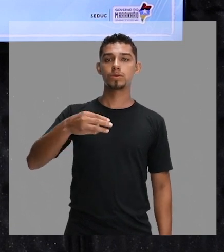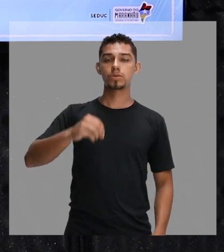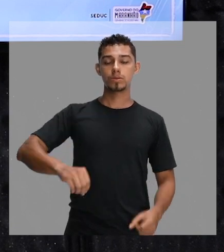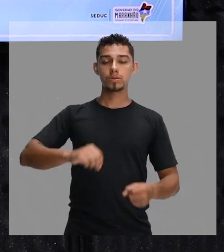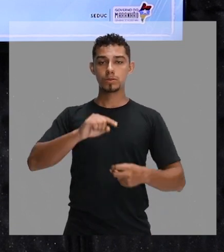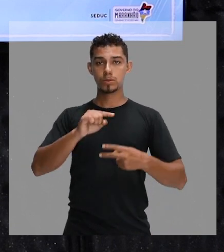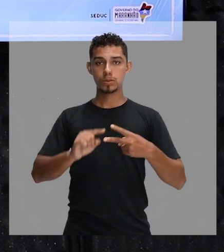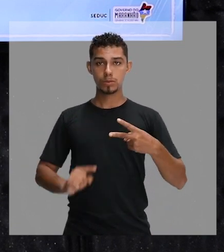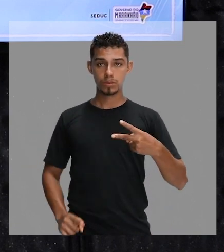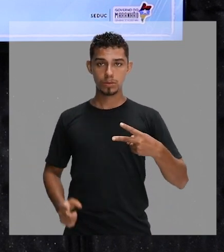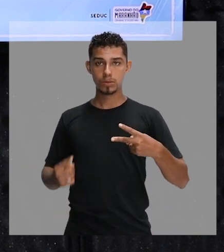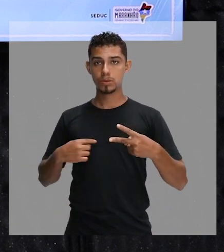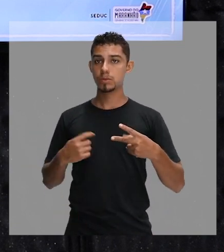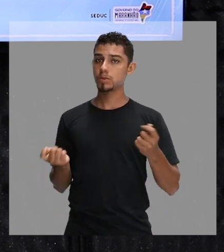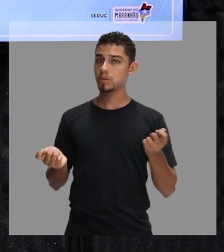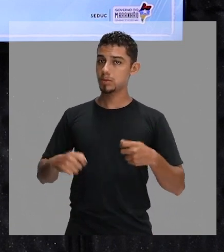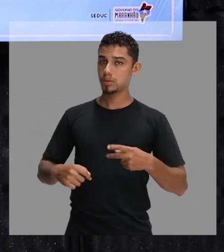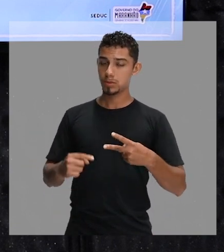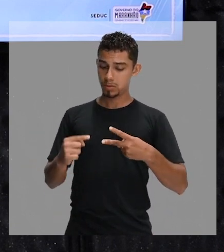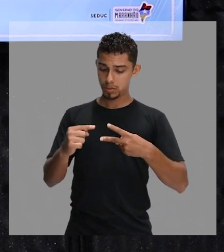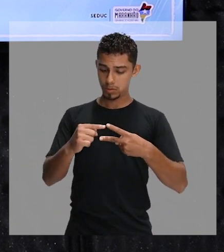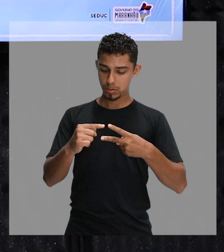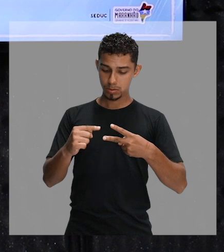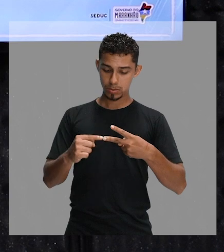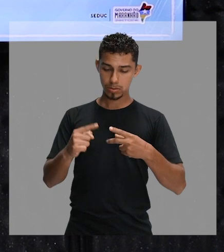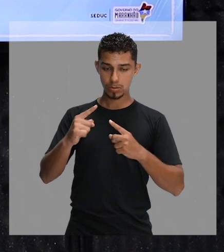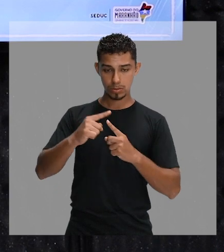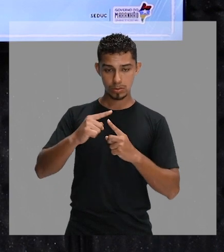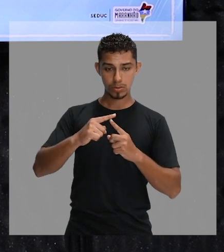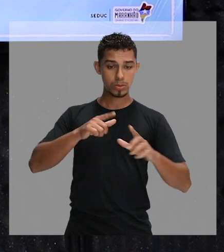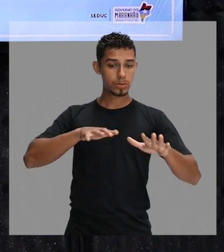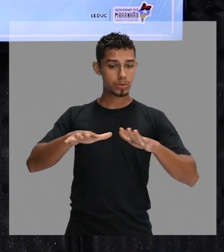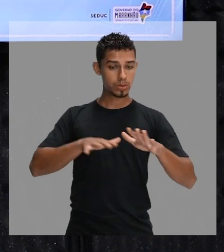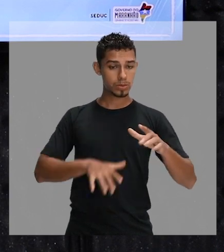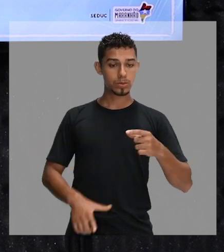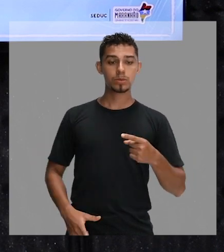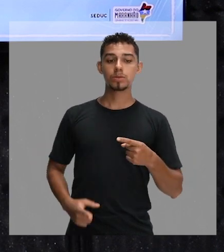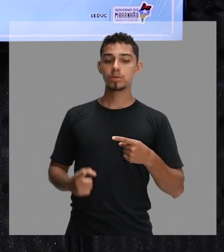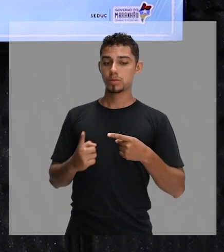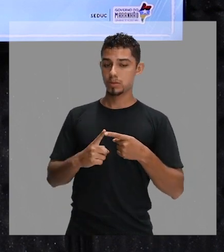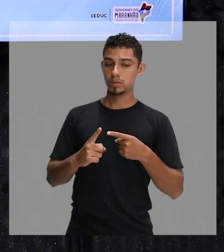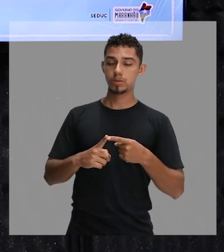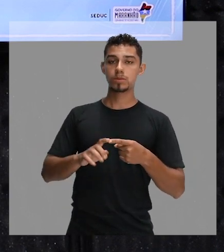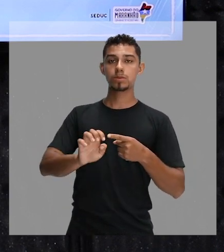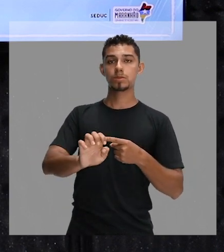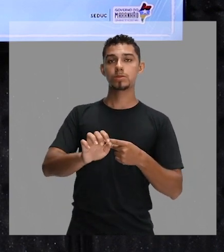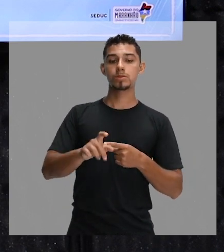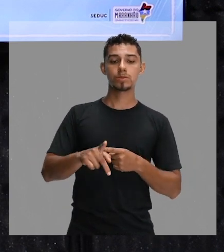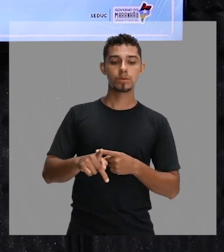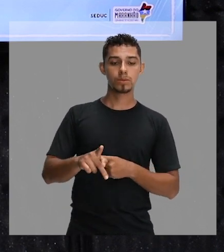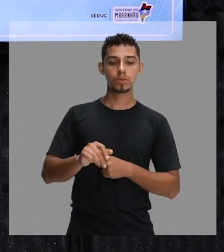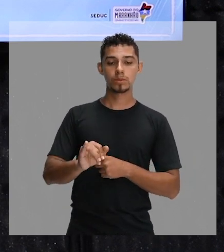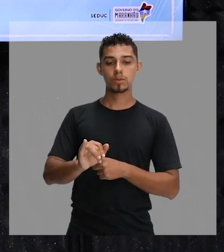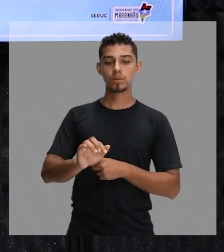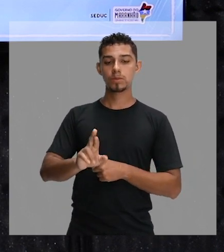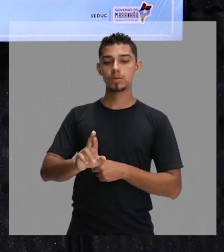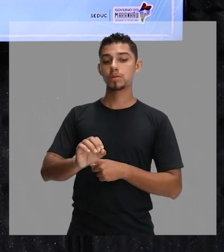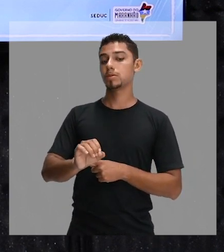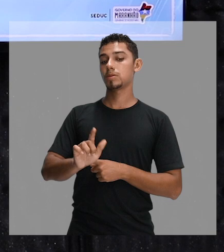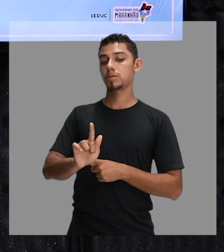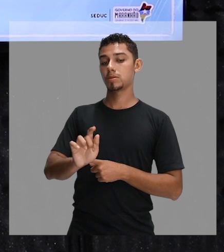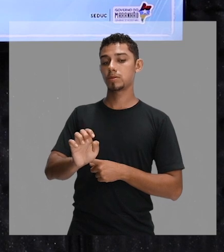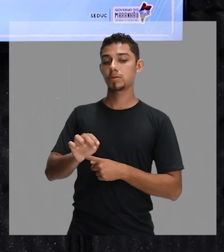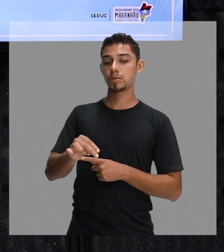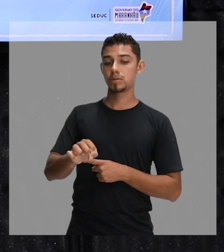crosta terrestre, ela pode ter 2 tipos de movimentos. Os movimentos epirogenéticos e os